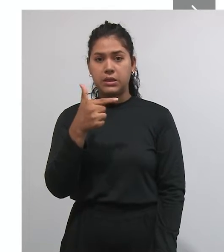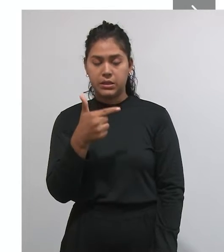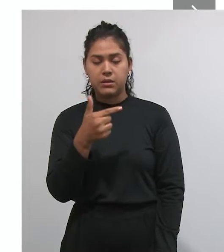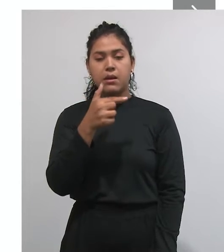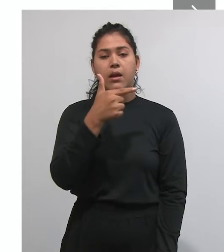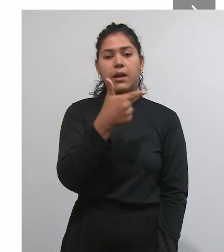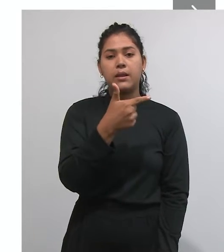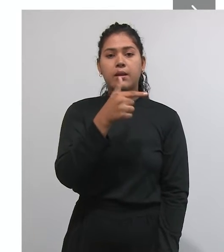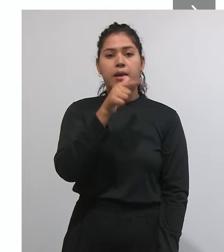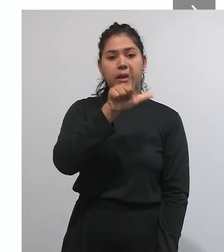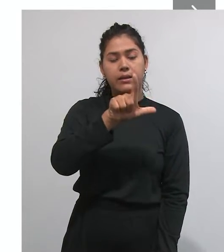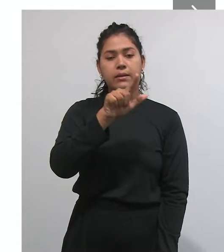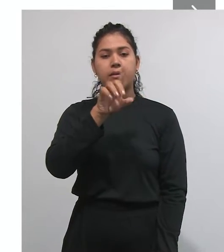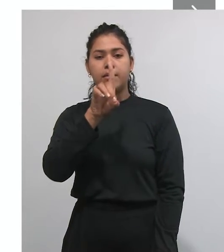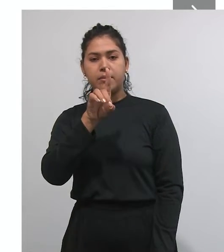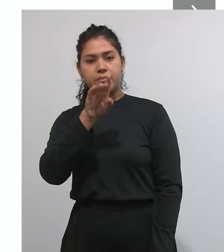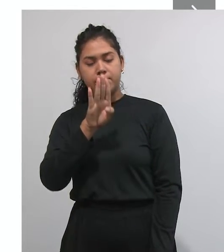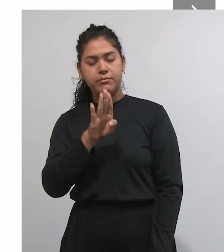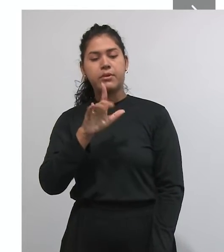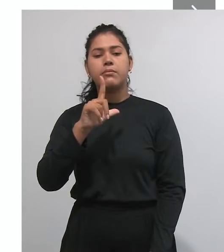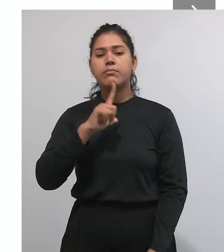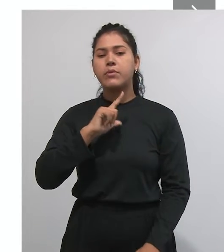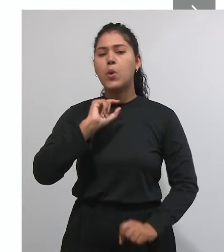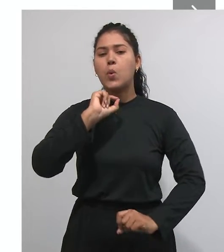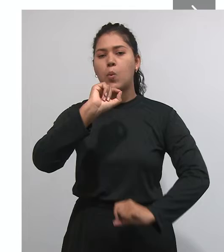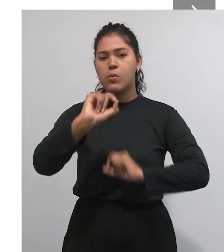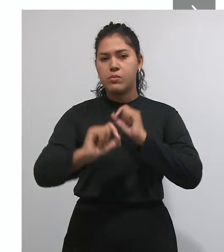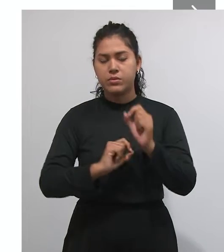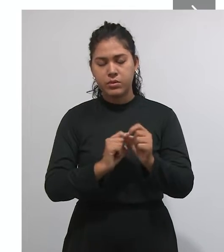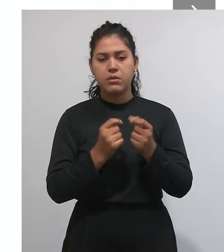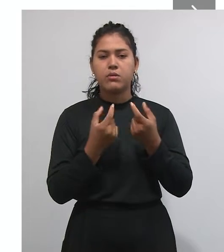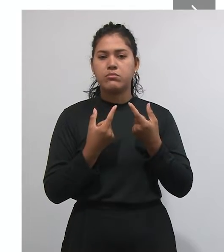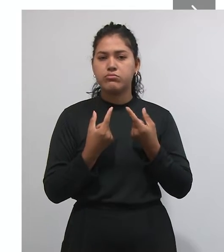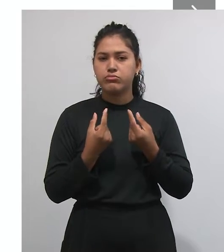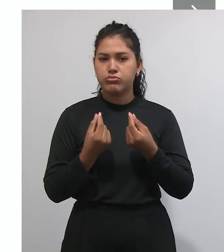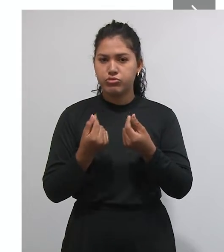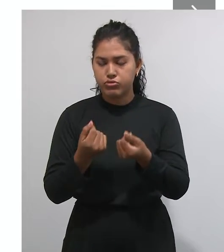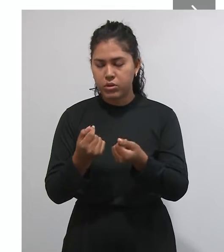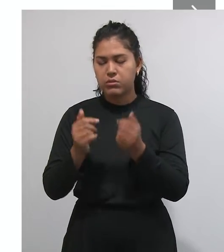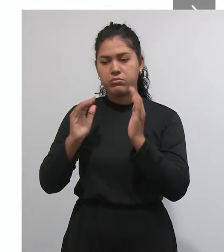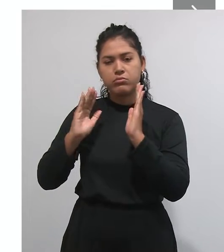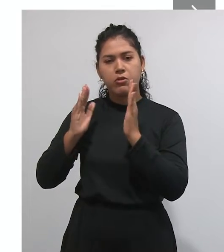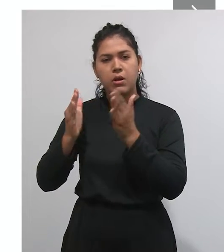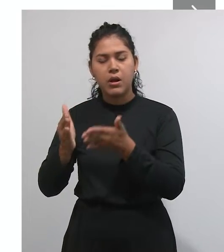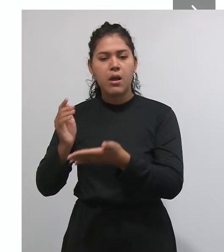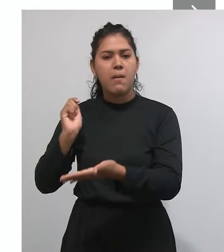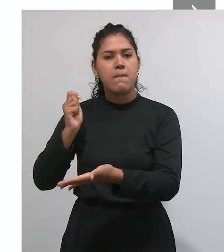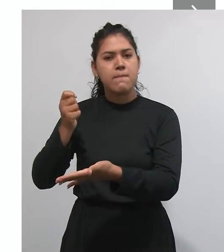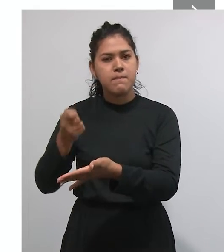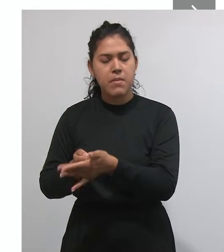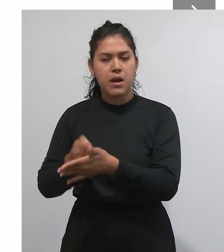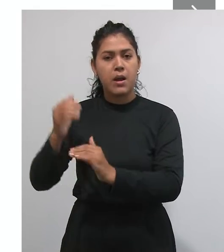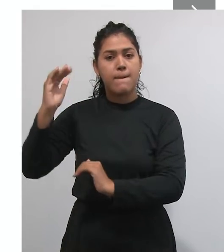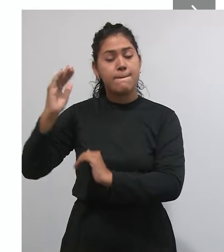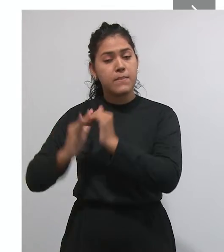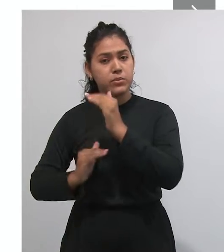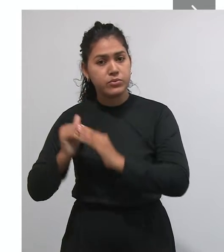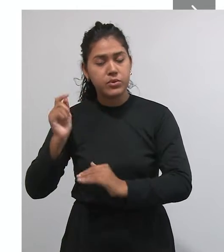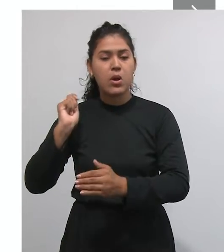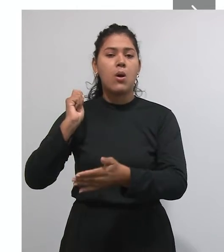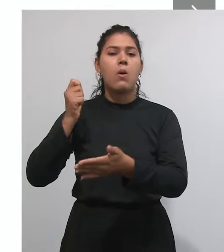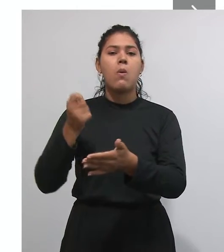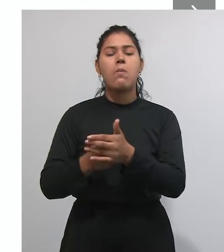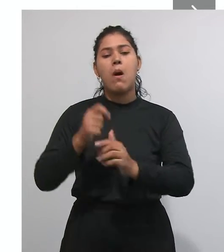LDB, podem ser investidos na remuneração de pessoal, na formação de profissionais, na aquisição de